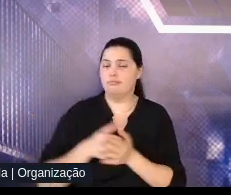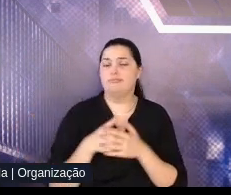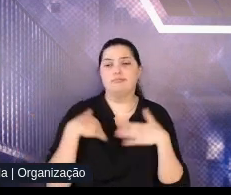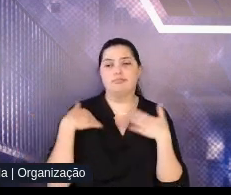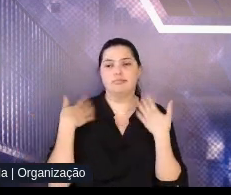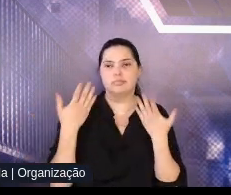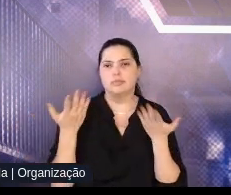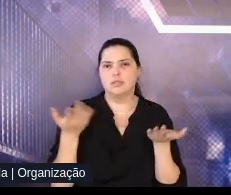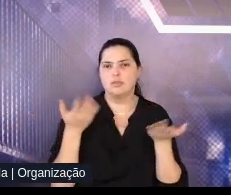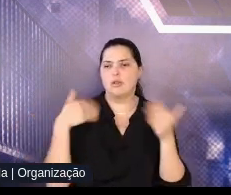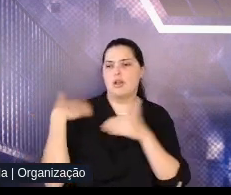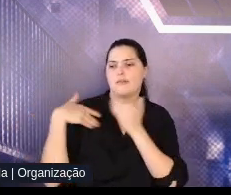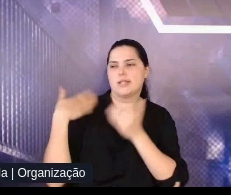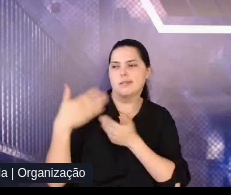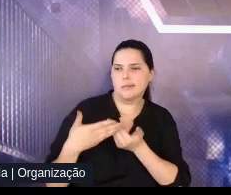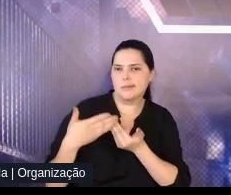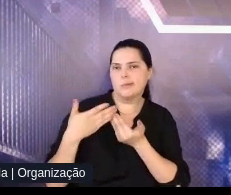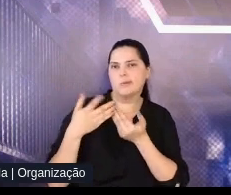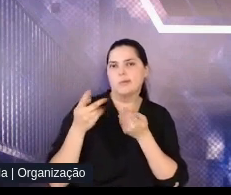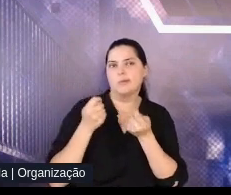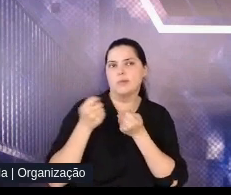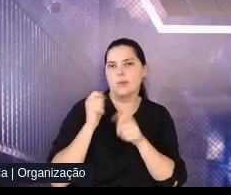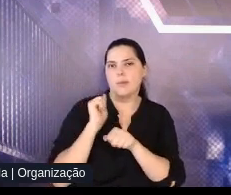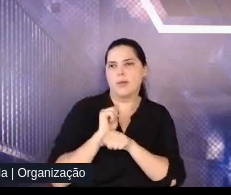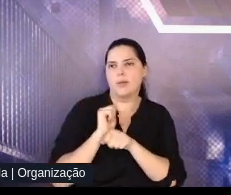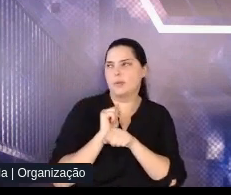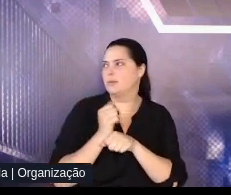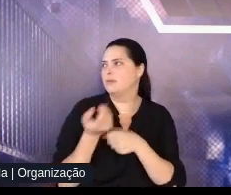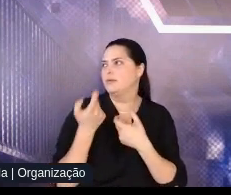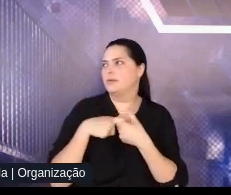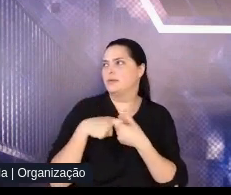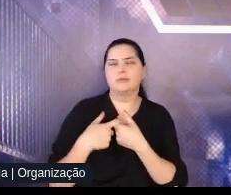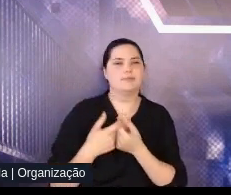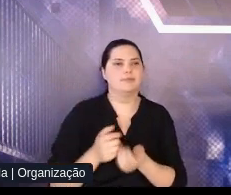E avançando, meu controlezinho parou. Voltou.